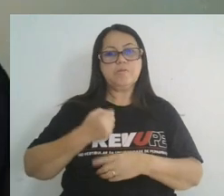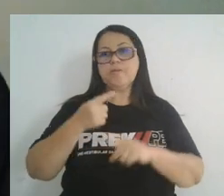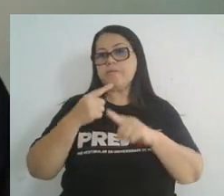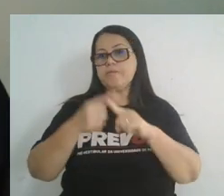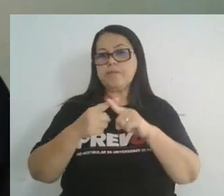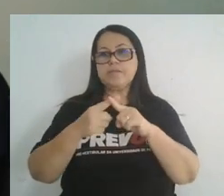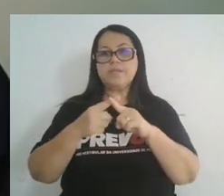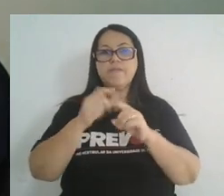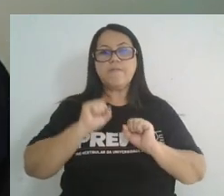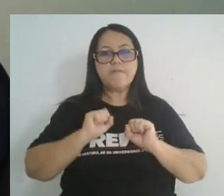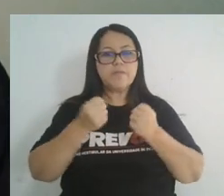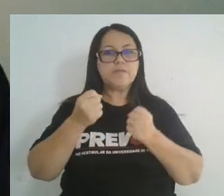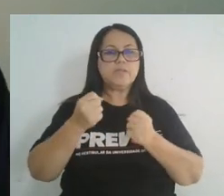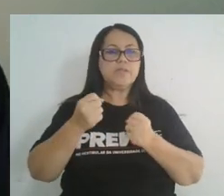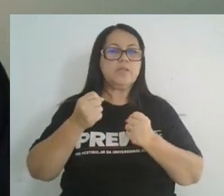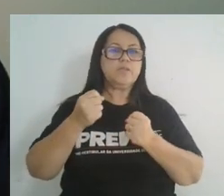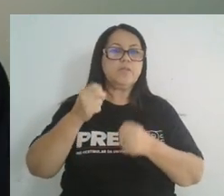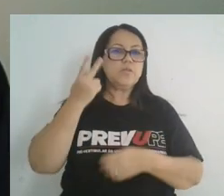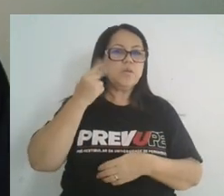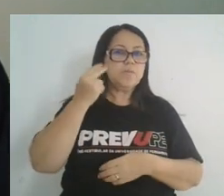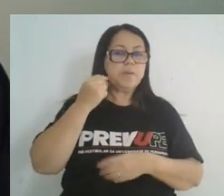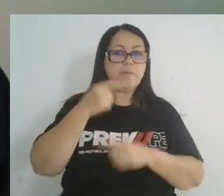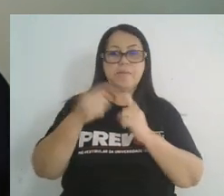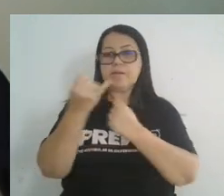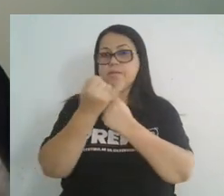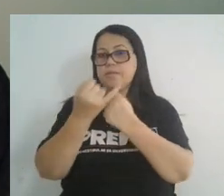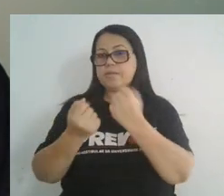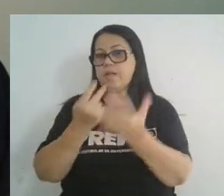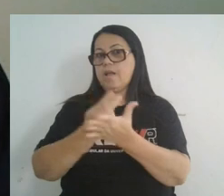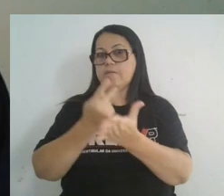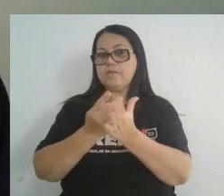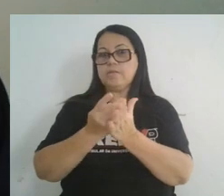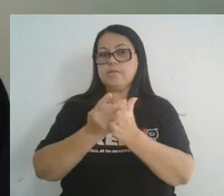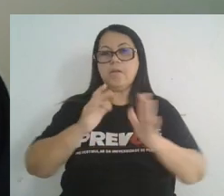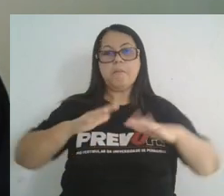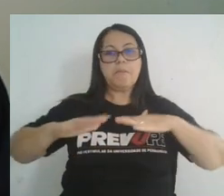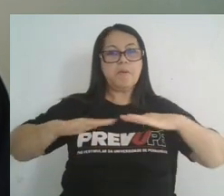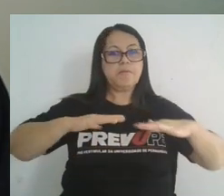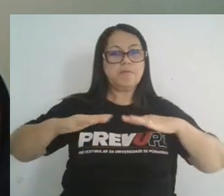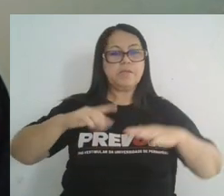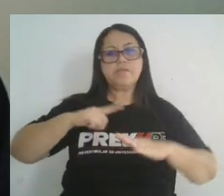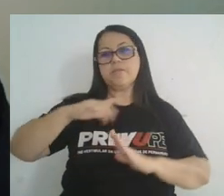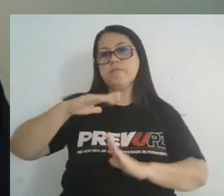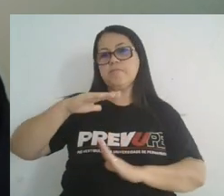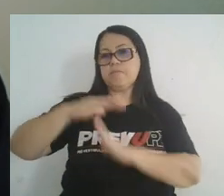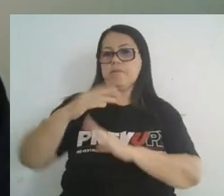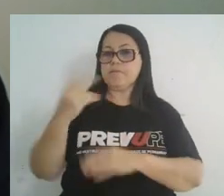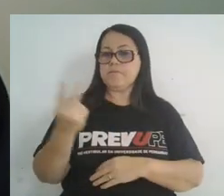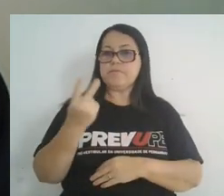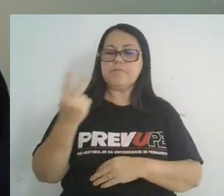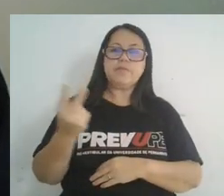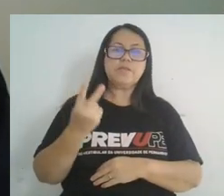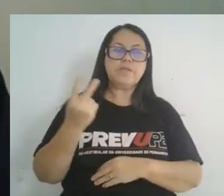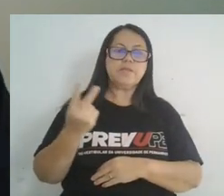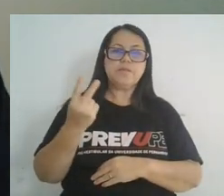vezes a força normal. Força de atrito cinético entra em ação quando o corpo está em movimento e possui magnitude igual